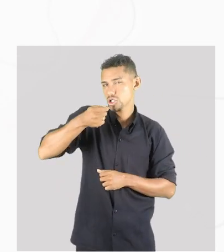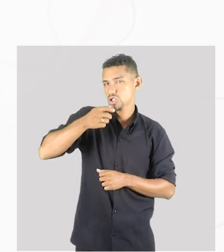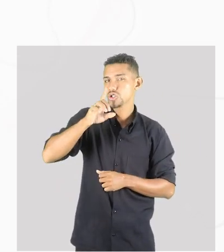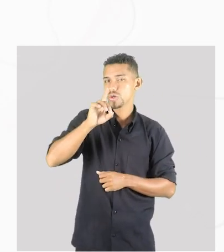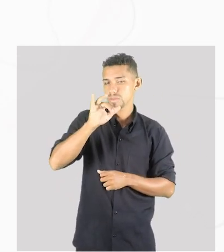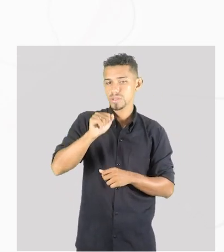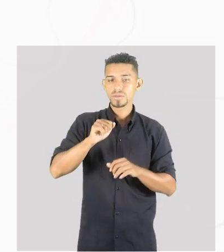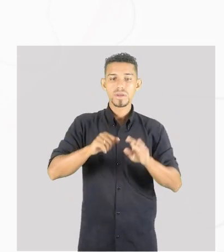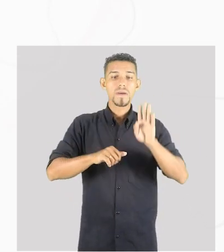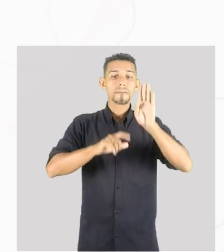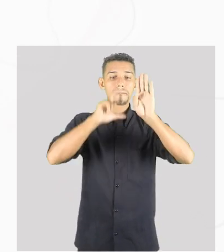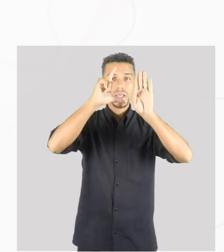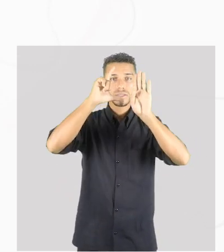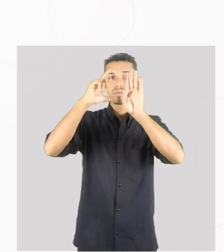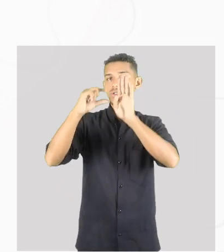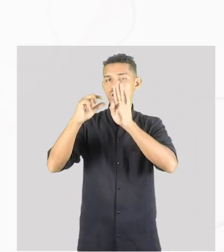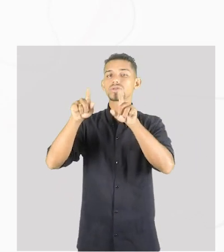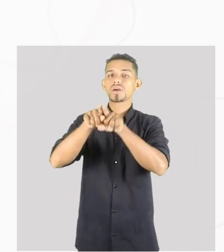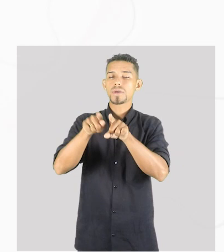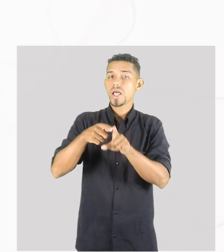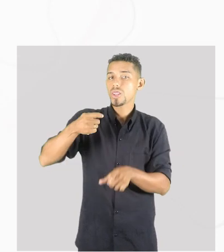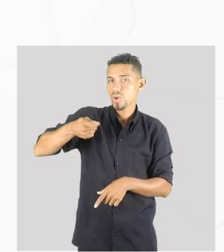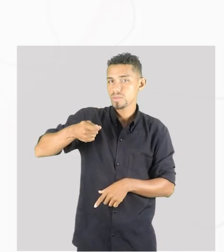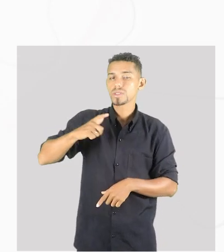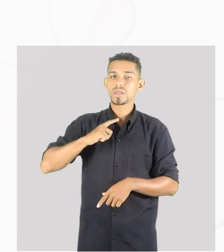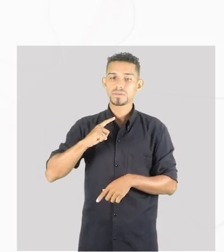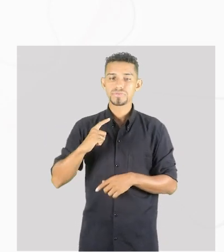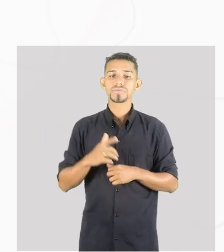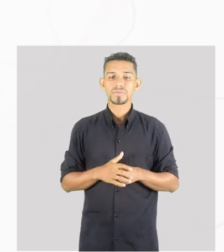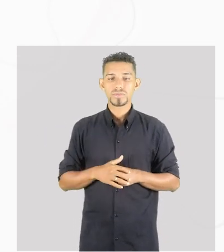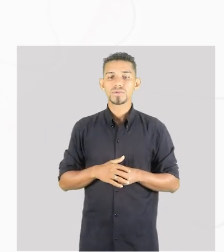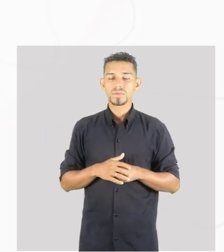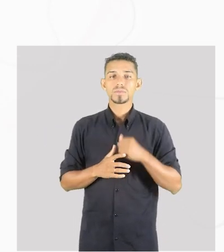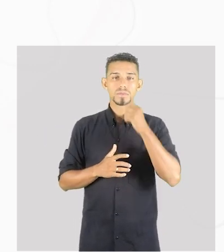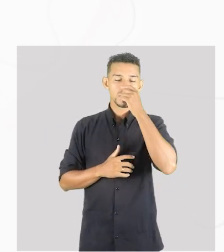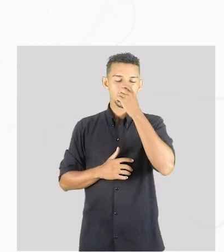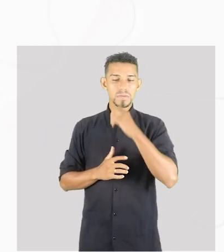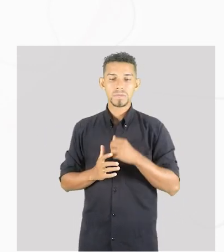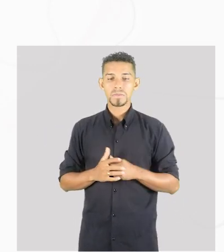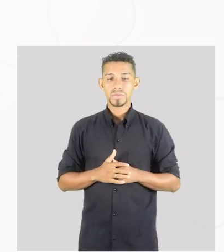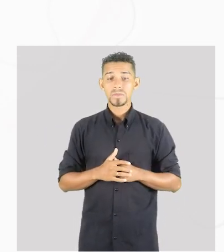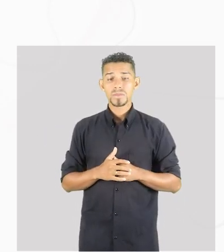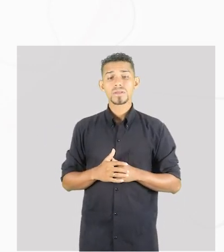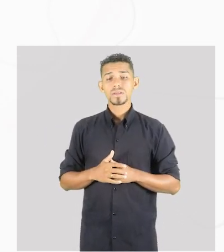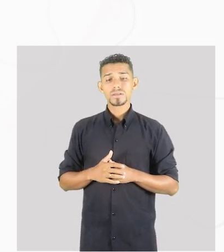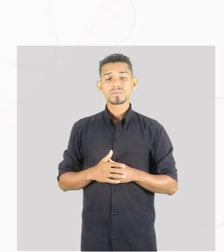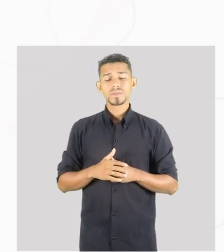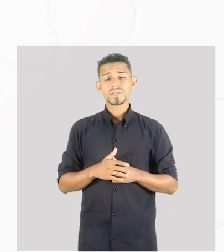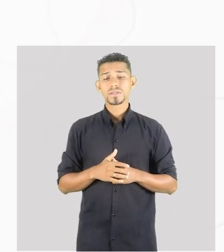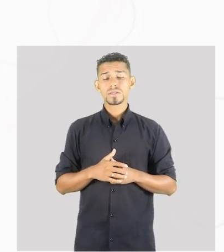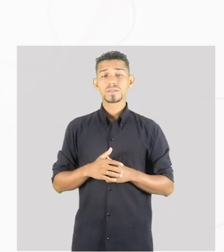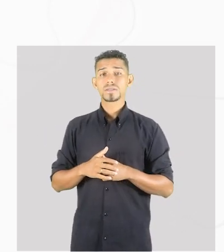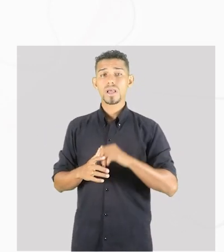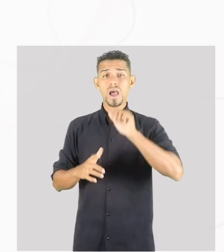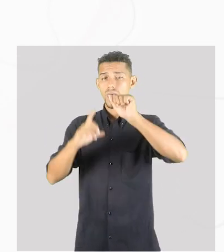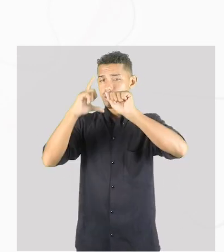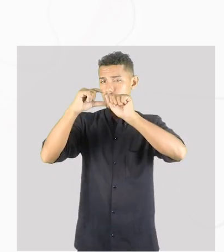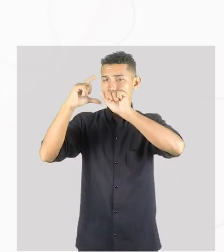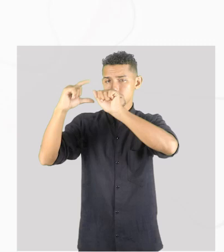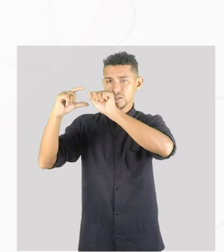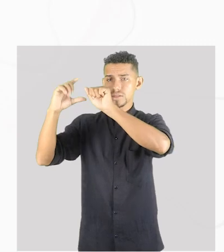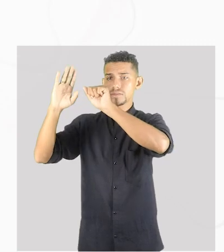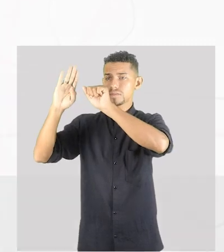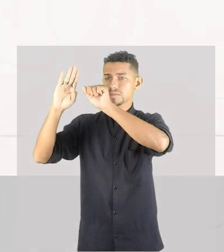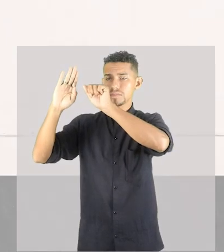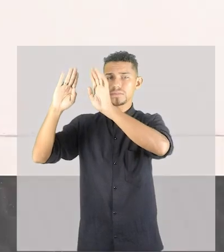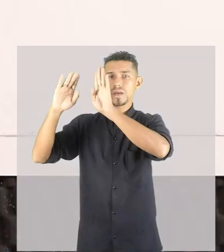azão, Bzão, Bzinho também é dominante porque tem o Bzão, né, heterozigoto, mas é dominante, e totalmente recessivo seria o azinho, azinho,